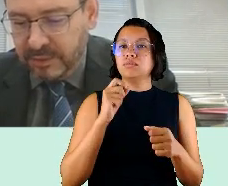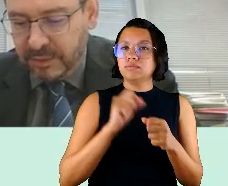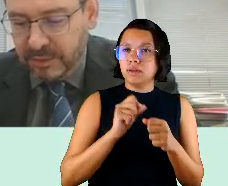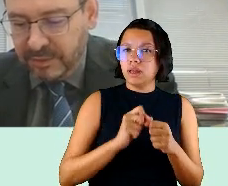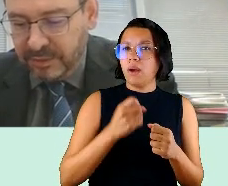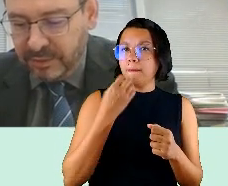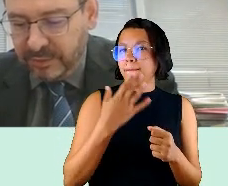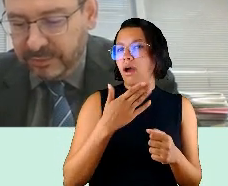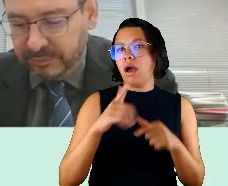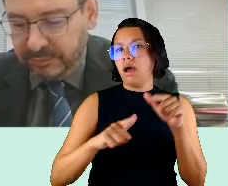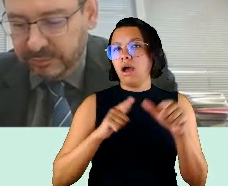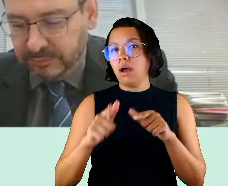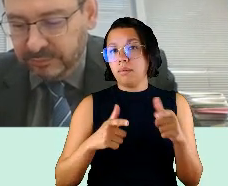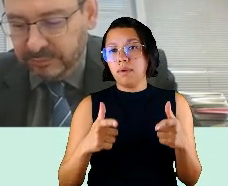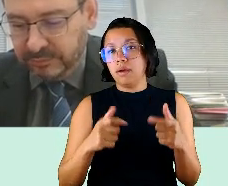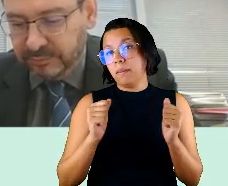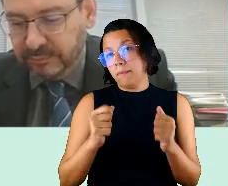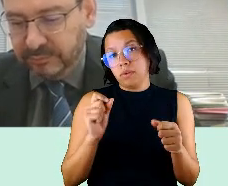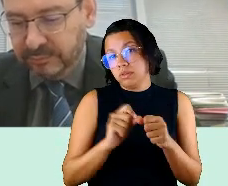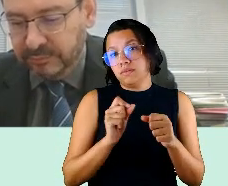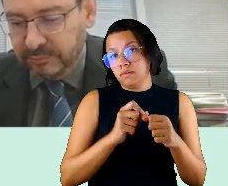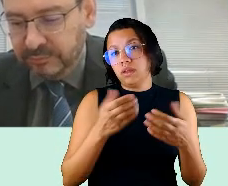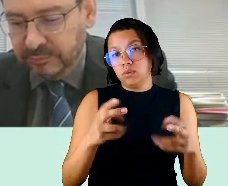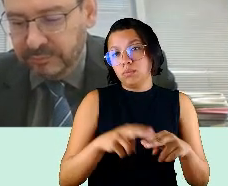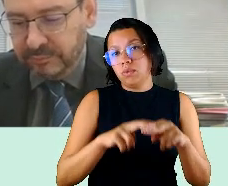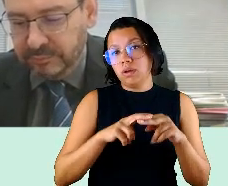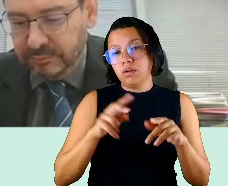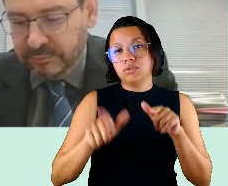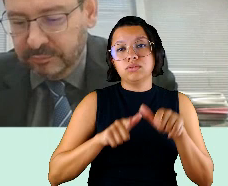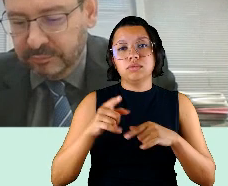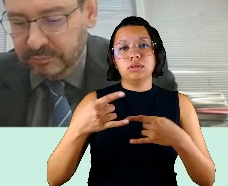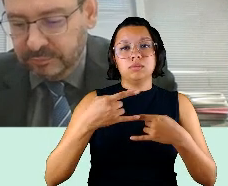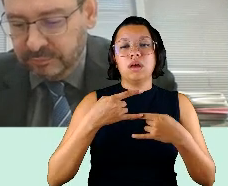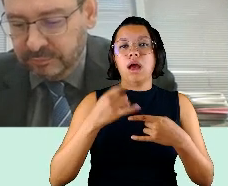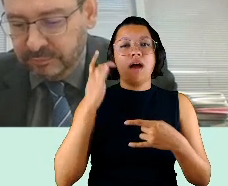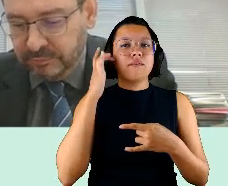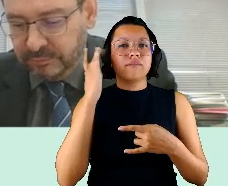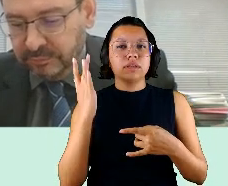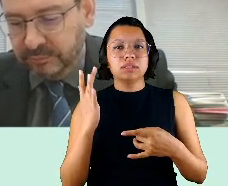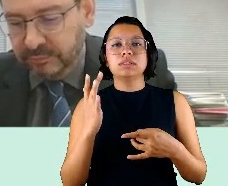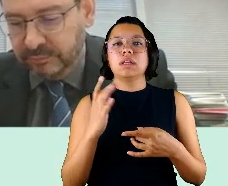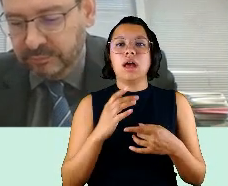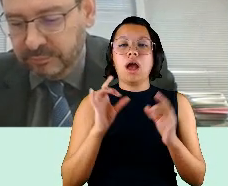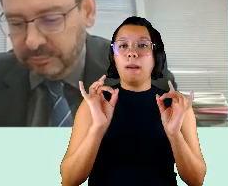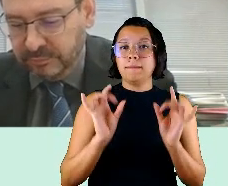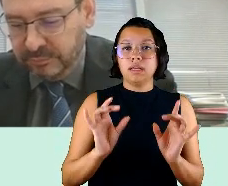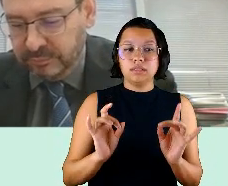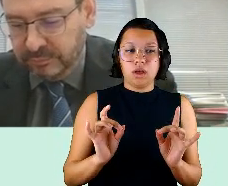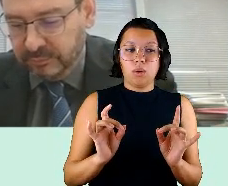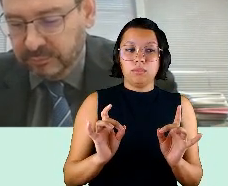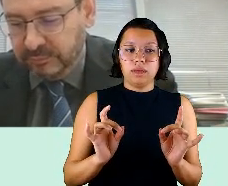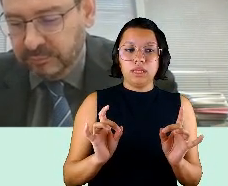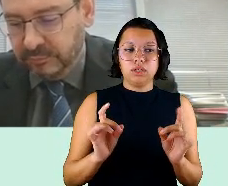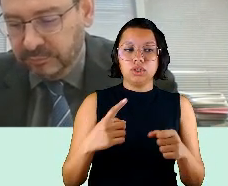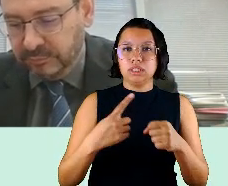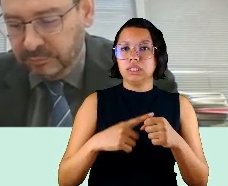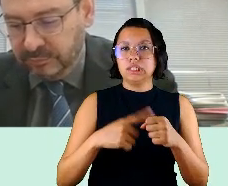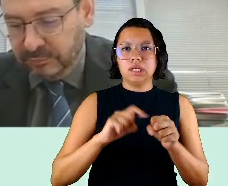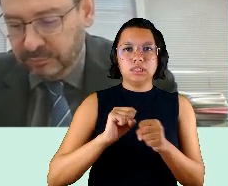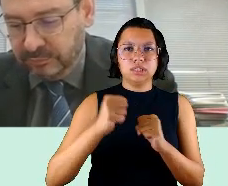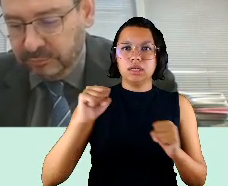que o teletrabalho pode proporcionar. E também as facilidades, especialmente em grandes cidades, onde